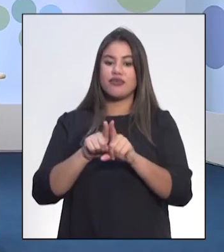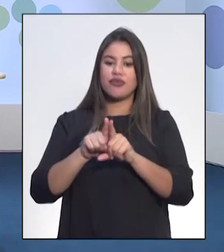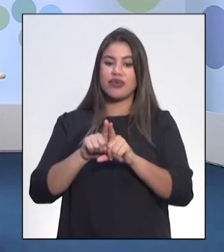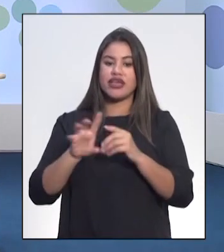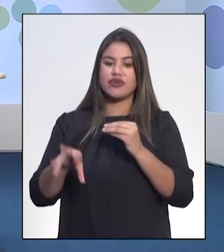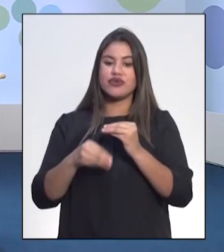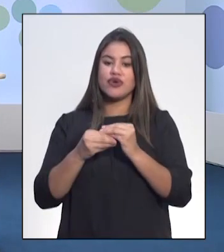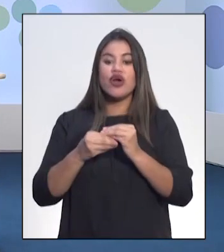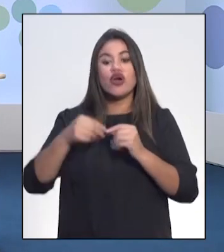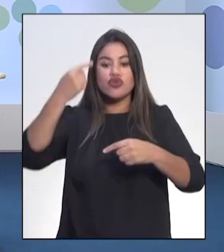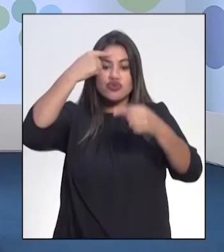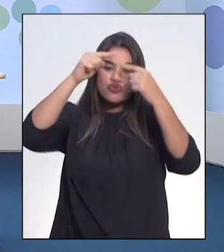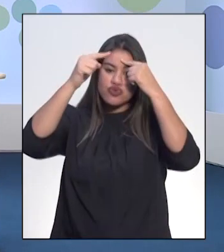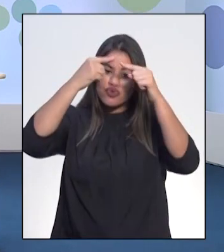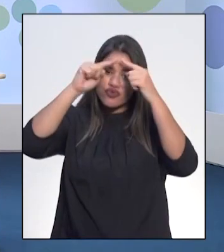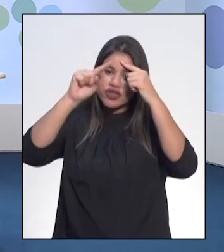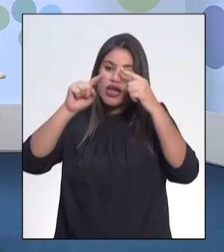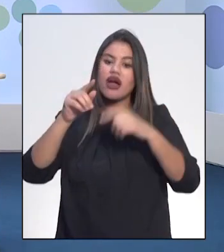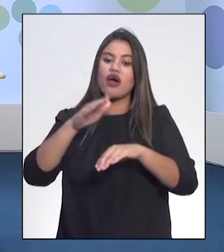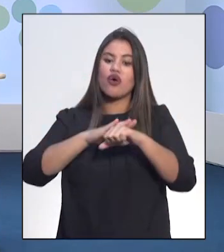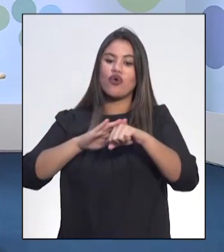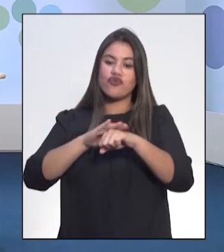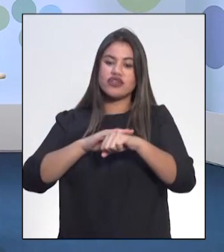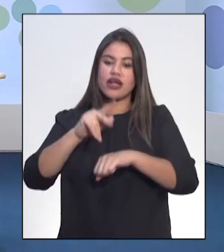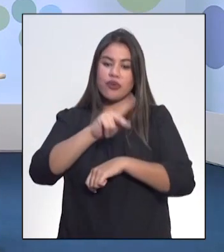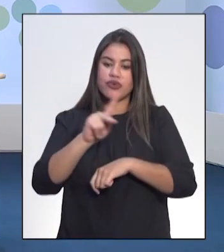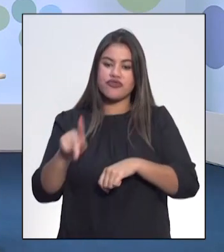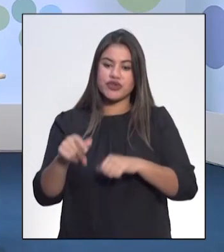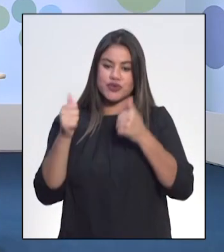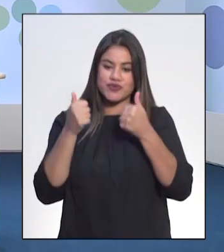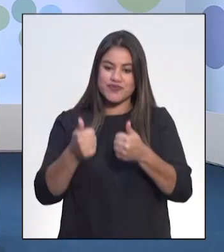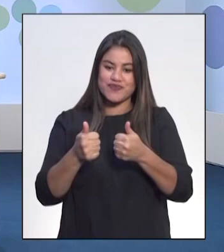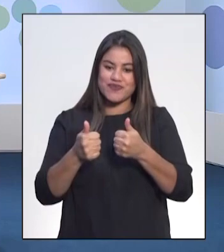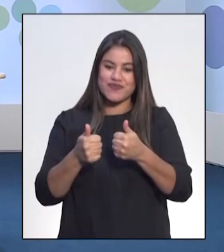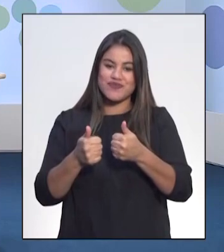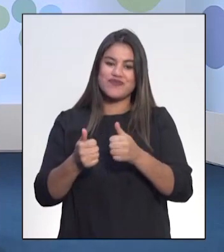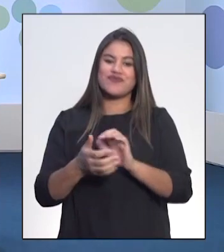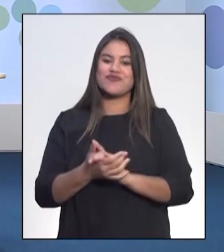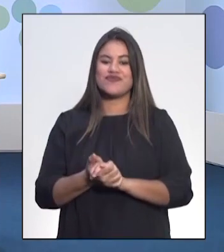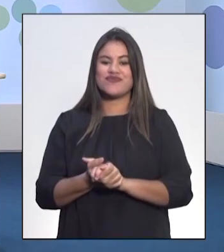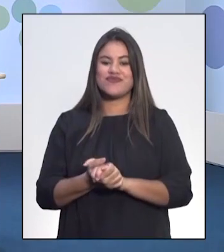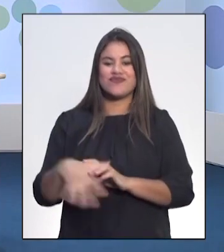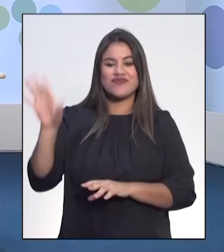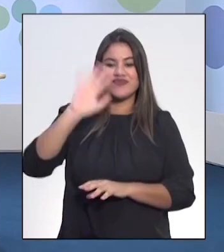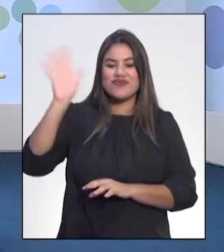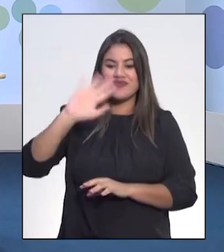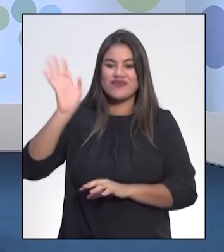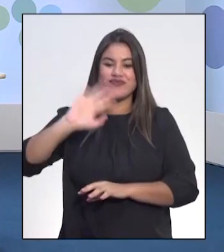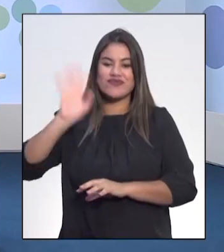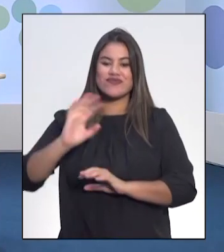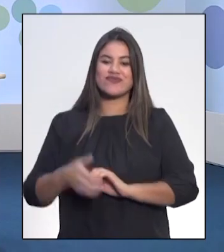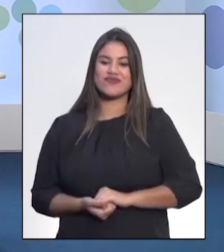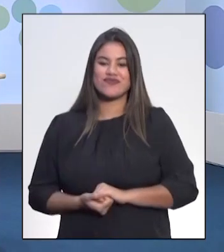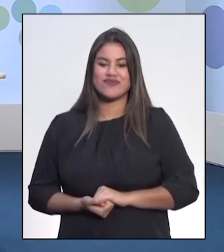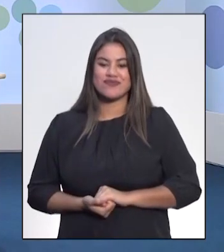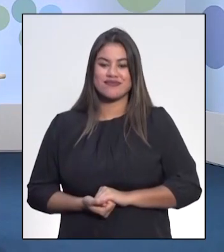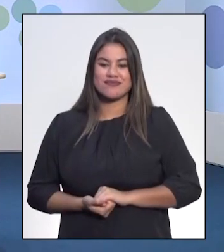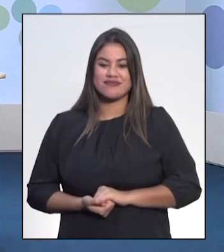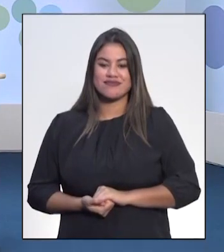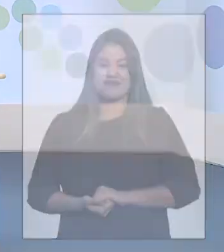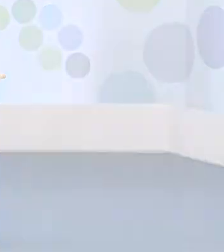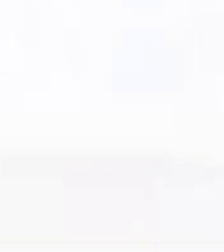mais dúvidas, não esqueçam de procurar seus professores. Isso mesmo, procurem os professores. Tchau, pessoal. Até logo. Tchau, tchau.